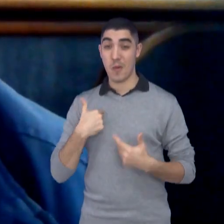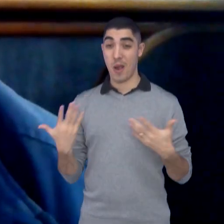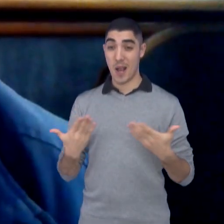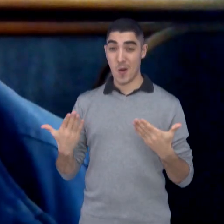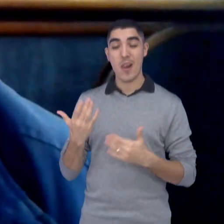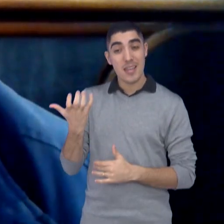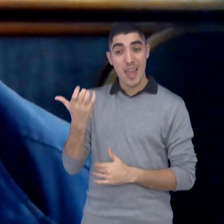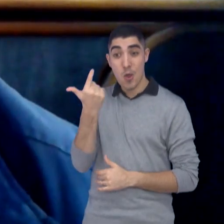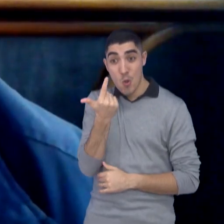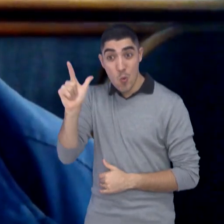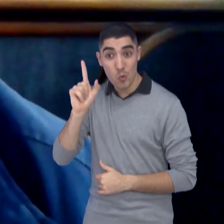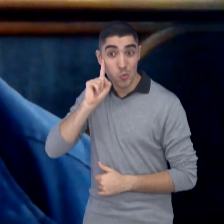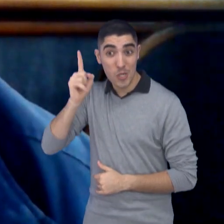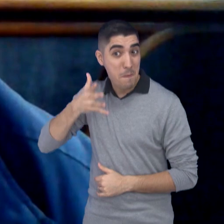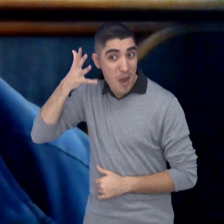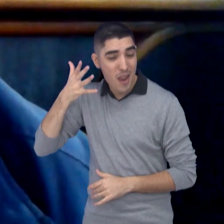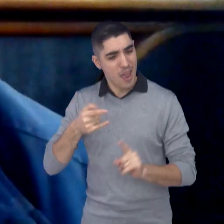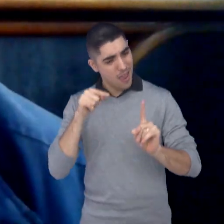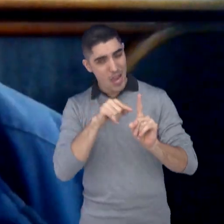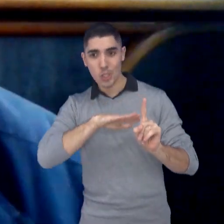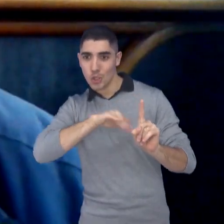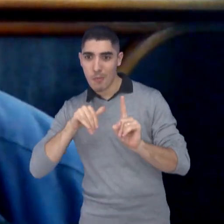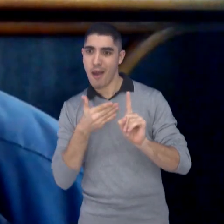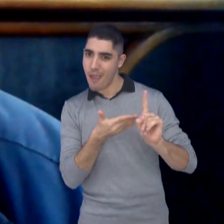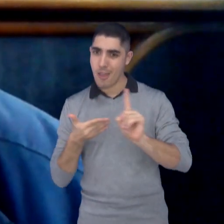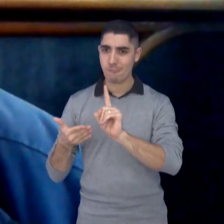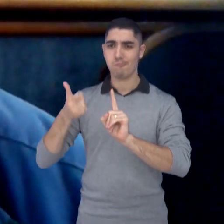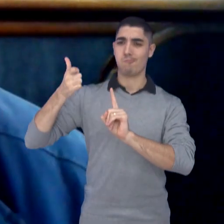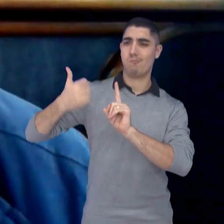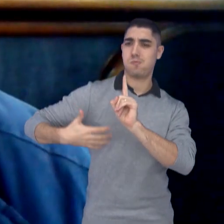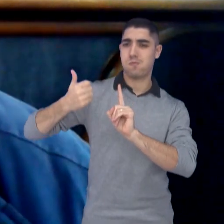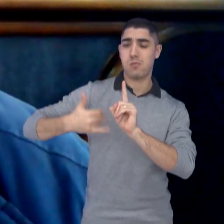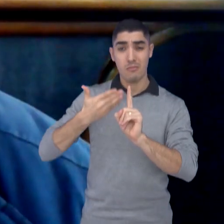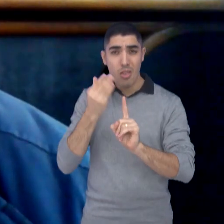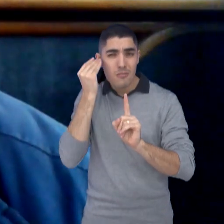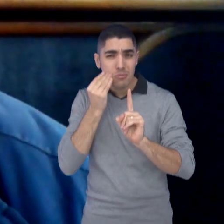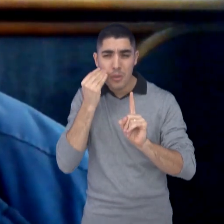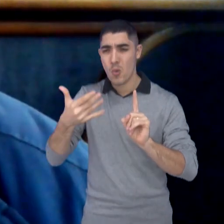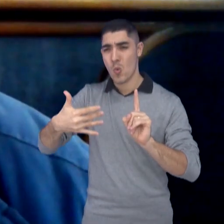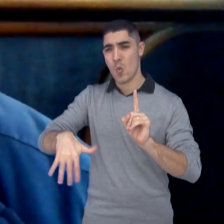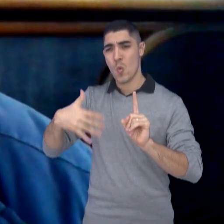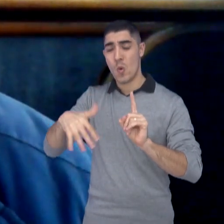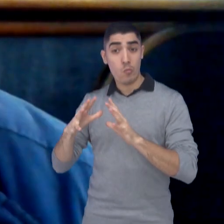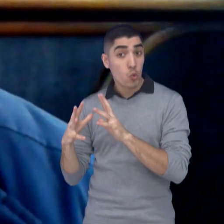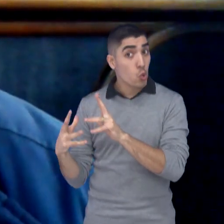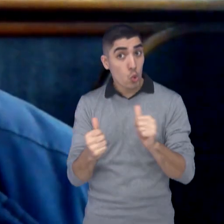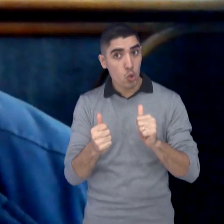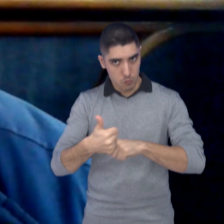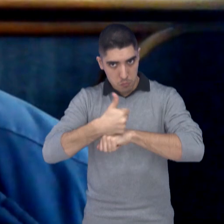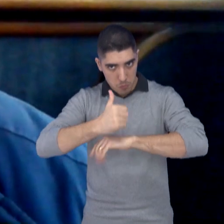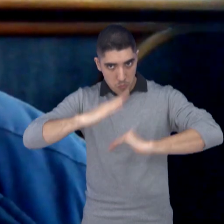frente também, ele tem que falar tudo isso que ele sabe e que o pessoal dele também sabe. não tem um deles que seja